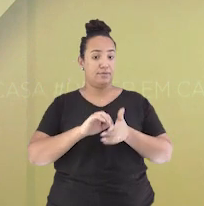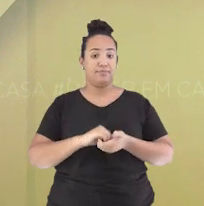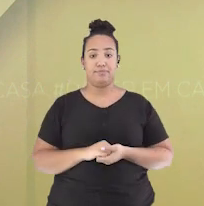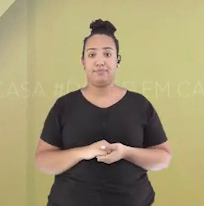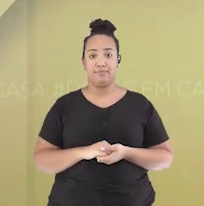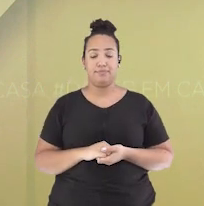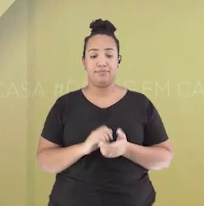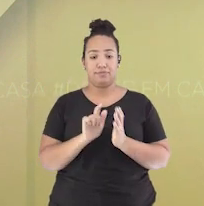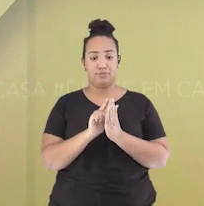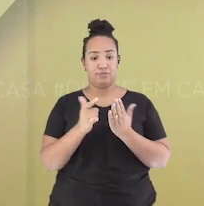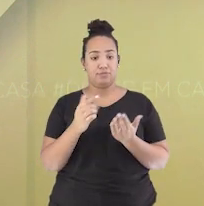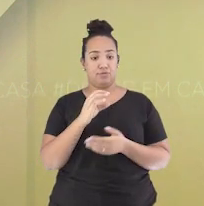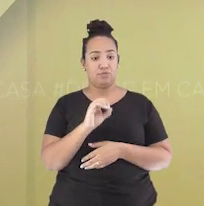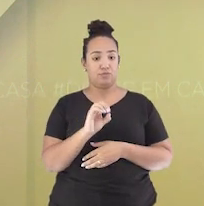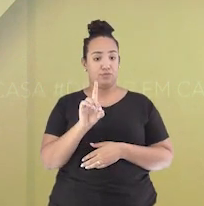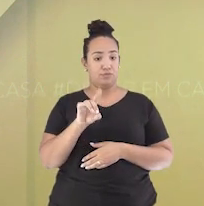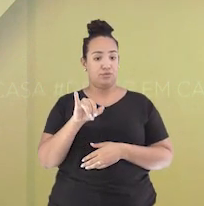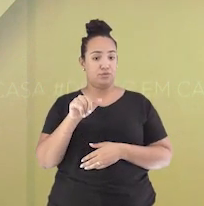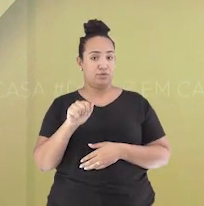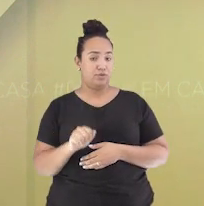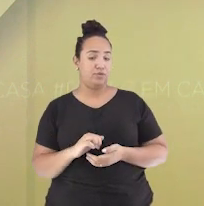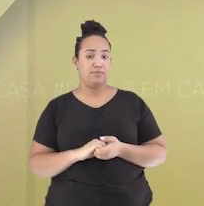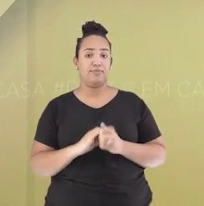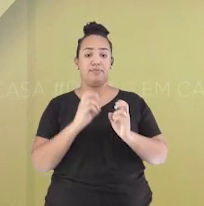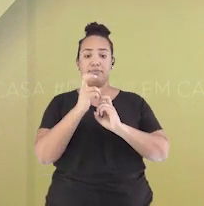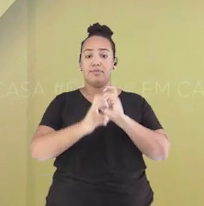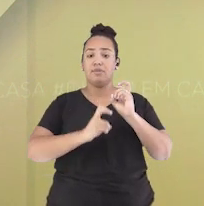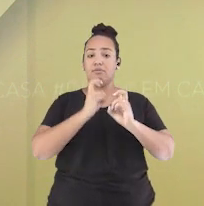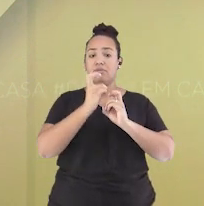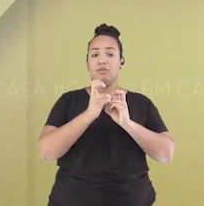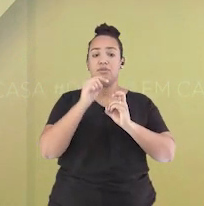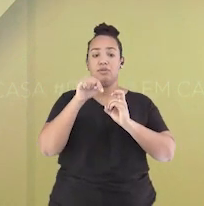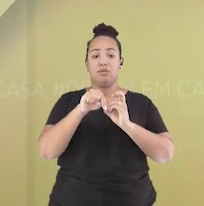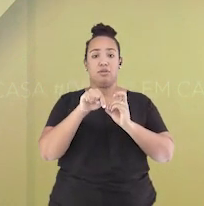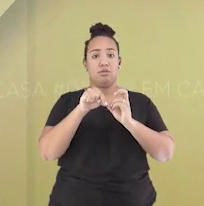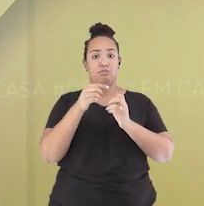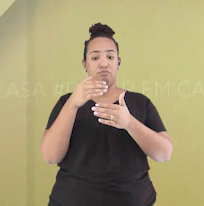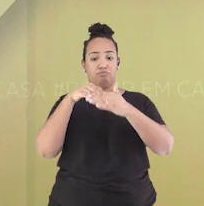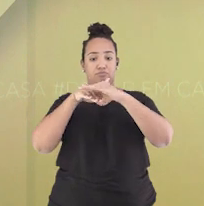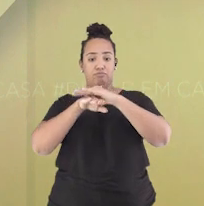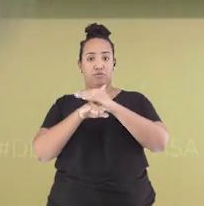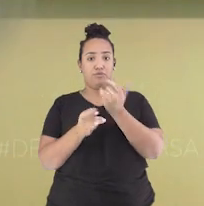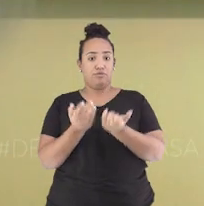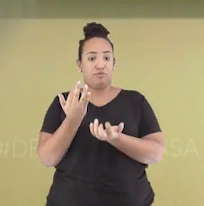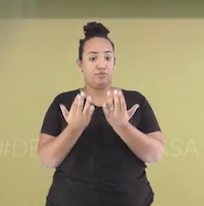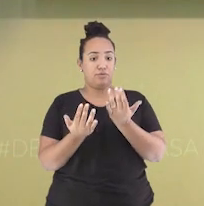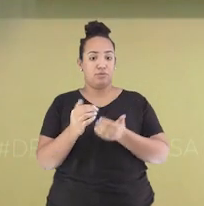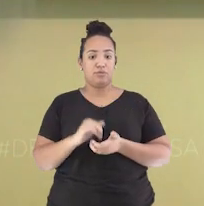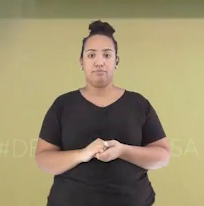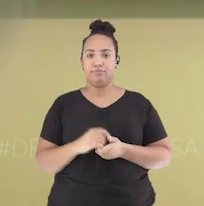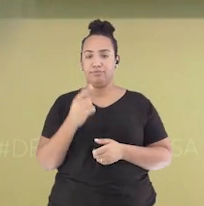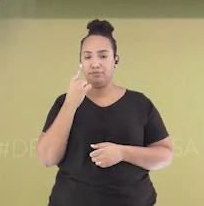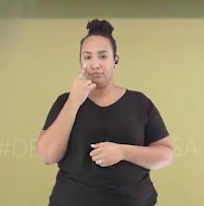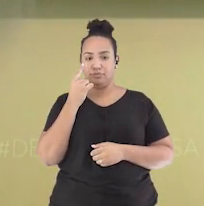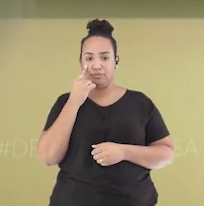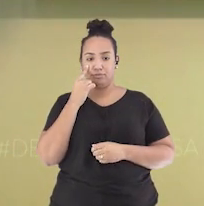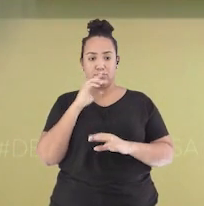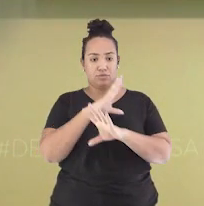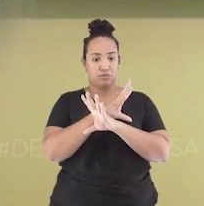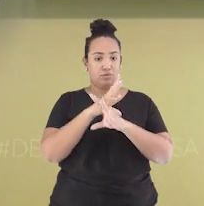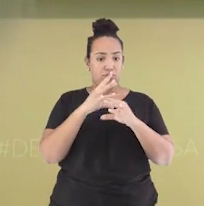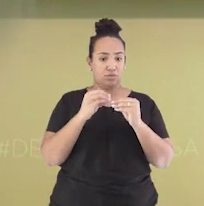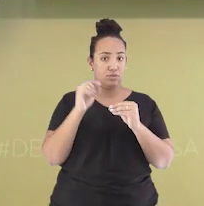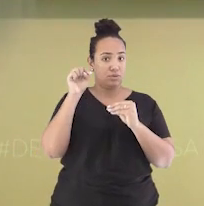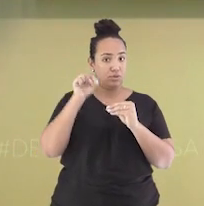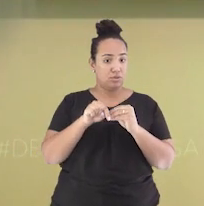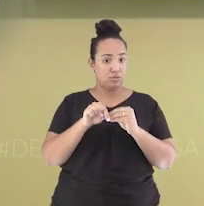Jornal O Dia. Trens e metrô sofrem pane e vagões viram forno sob trilhos. As conjunções destacadas na manchete